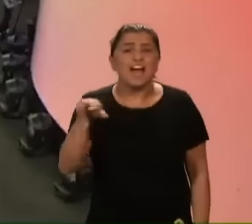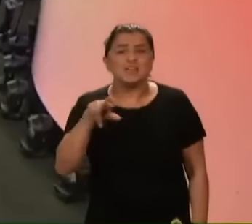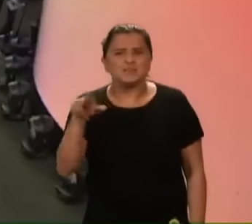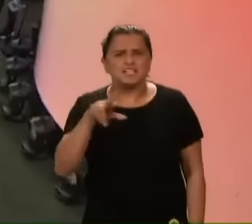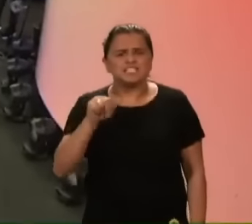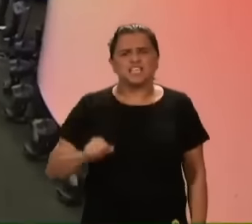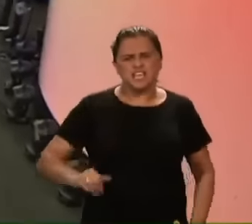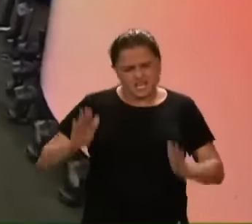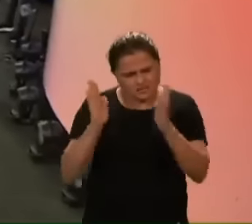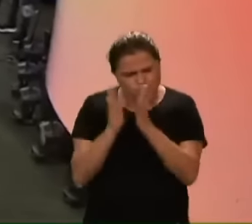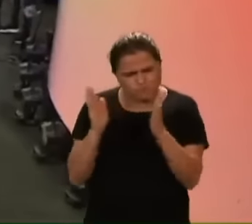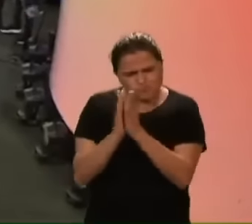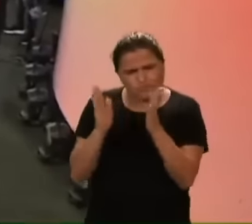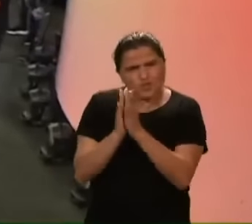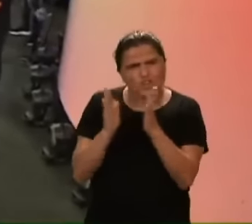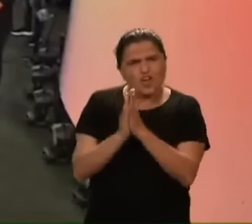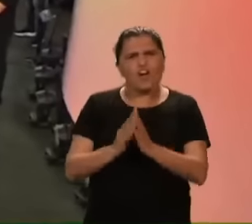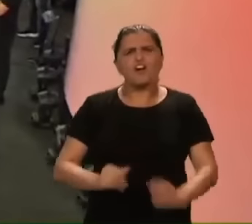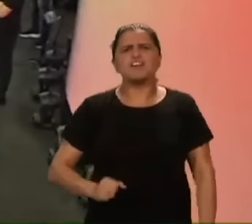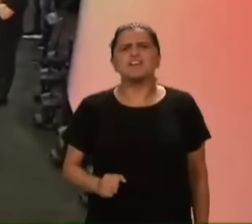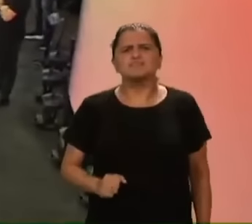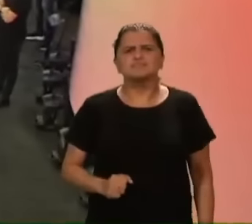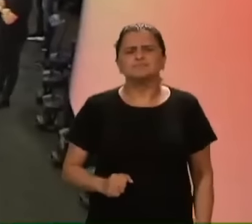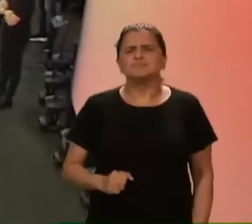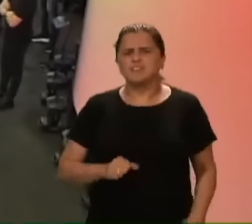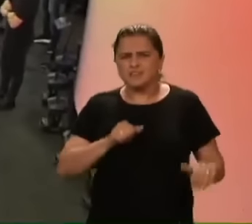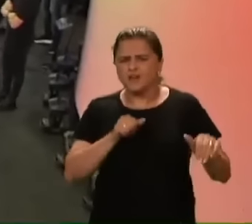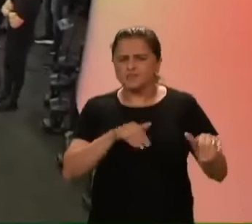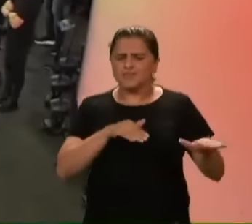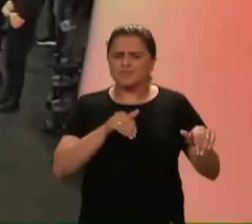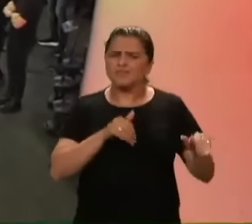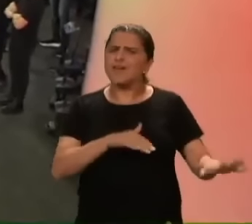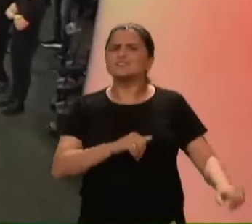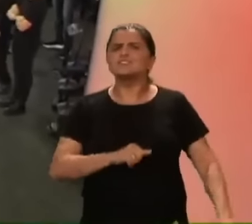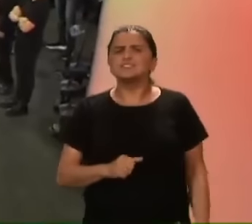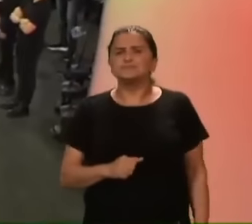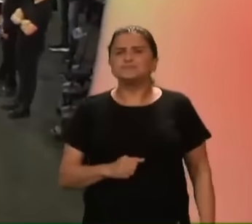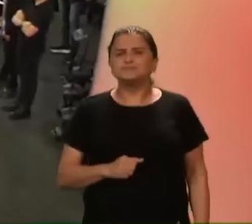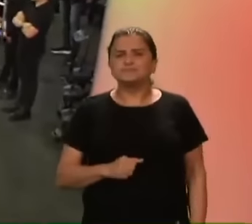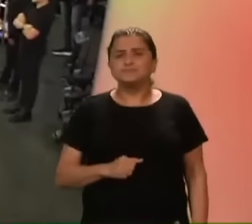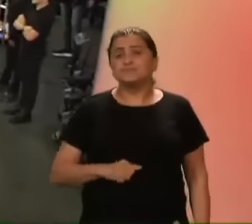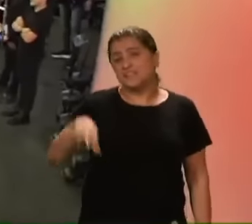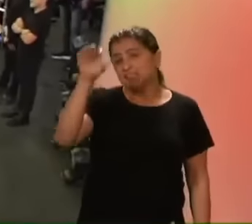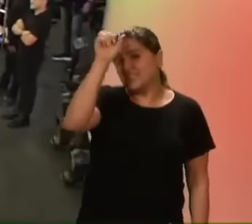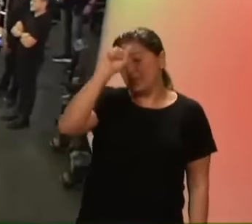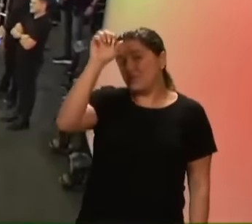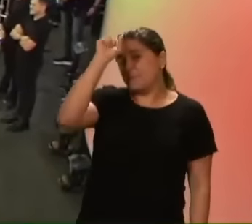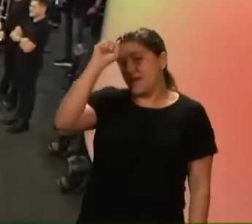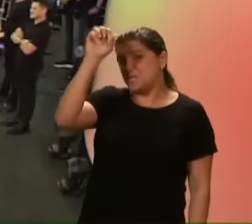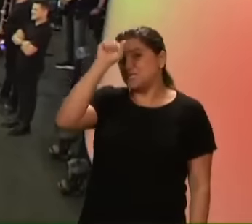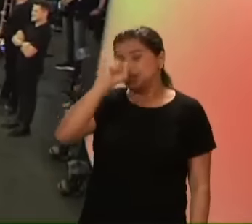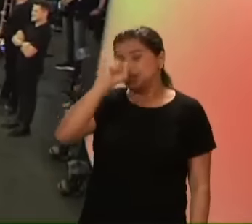minha mãe. Aleluia. E eu aprendi desde muito... Eu ia falar desde pequena, né? Mas eu tenho 1,5 metros,